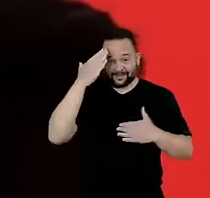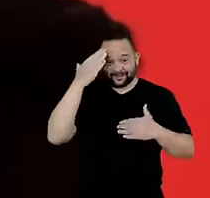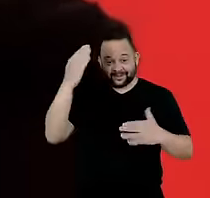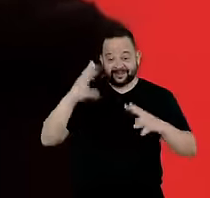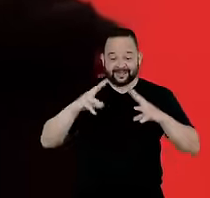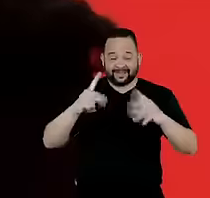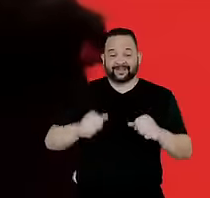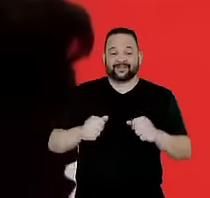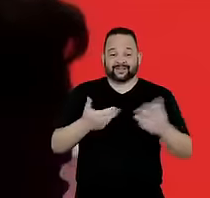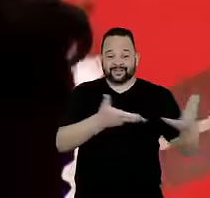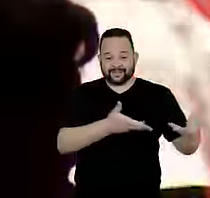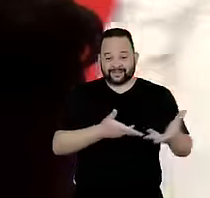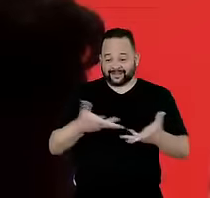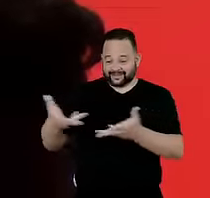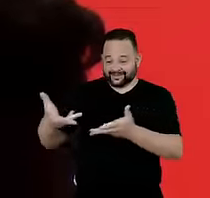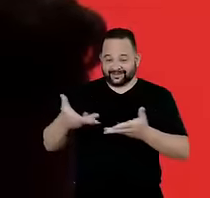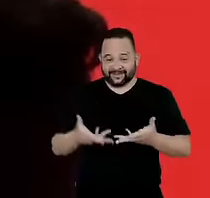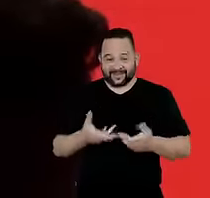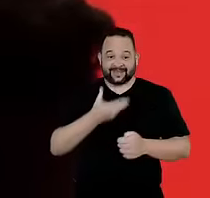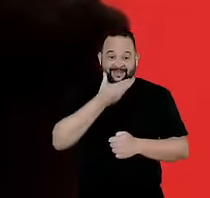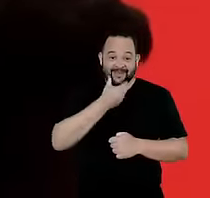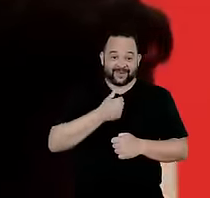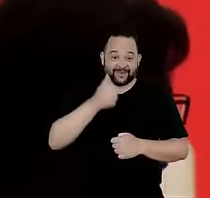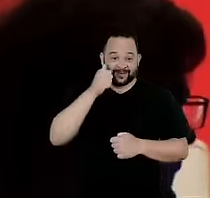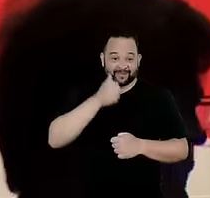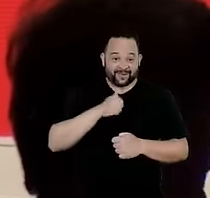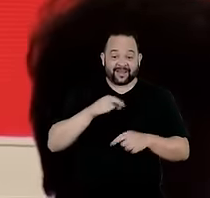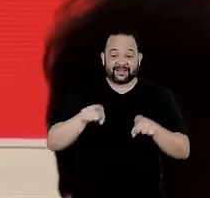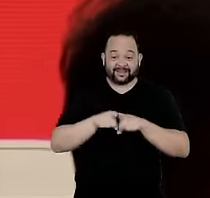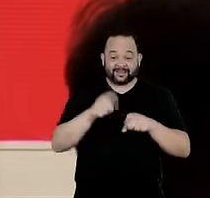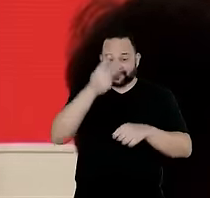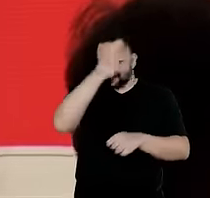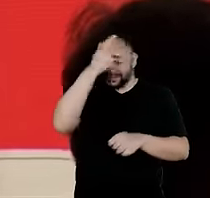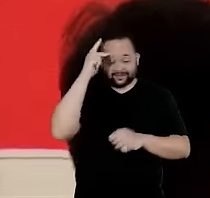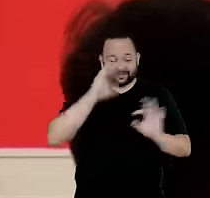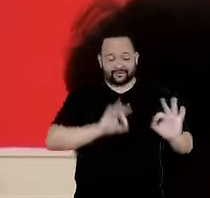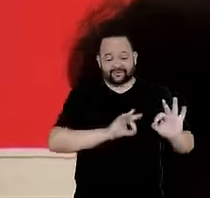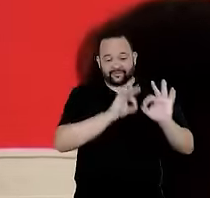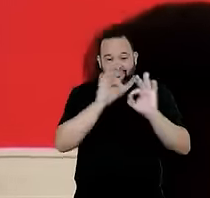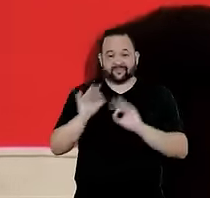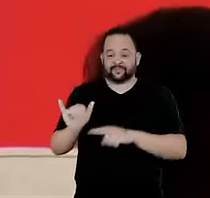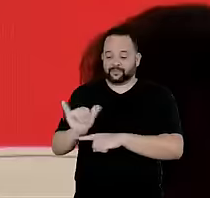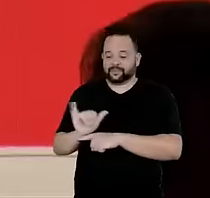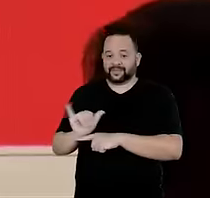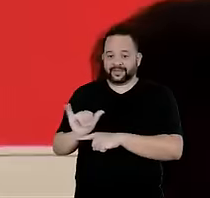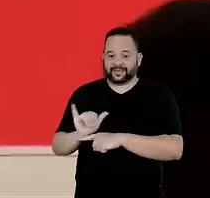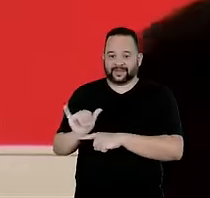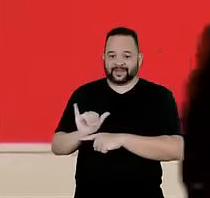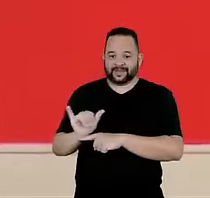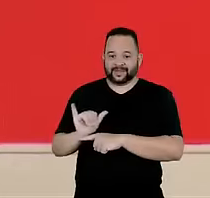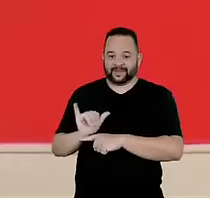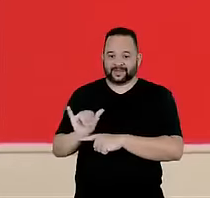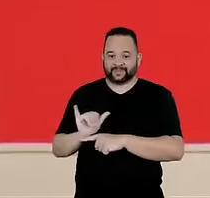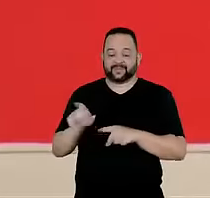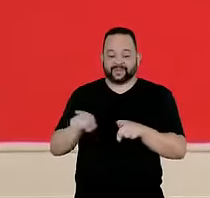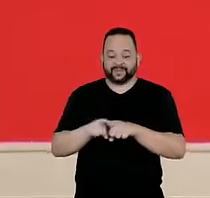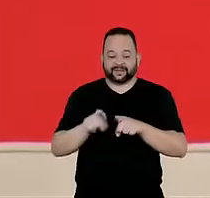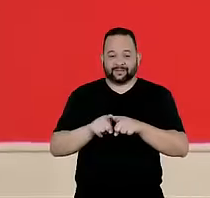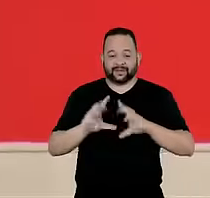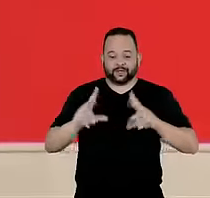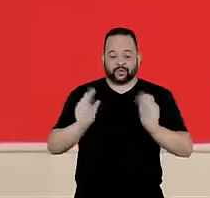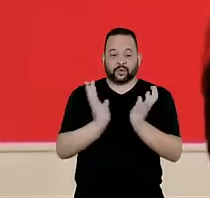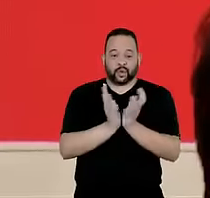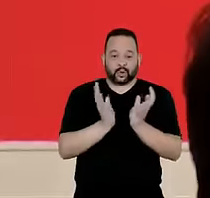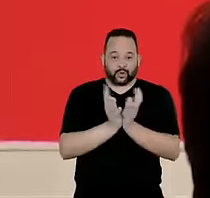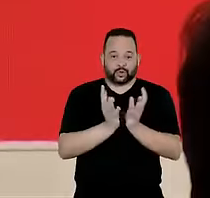as convidadas as pessoas que acompanharam a gente pelo YouTube também a toda a equipe técnica que tornou esse evento